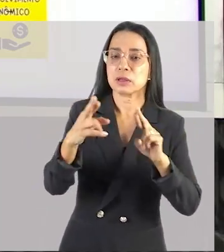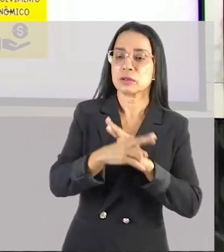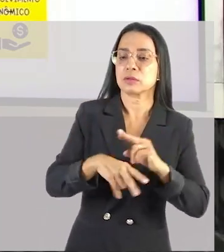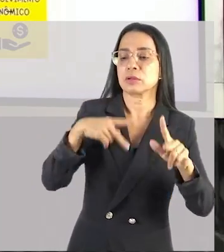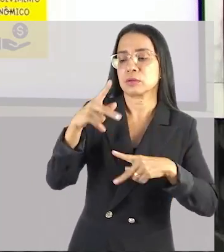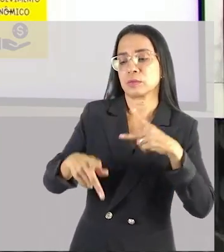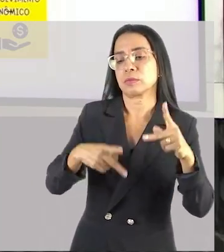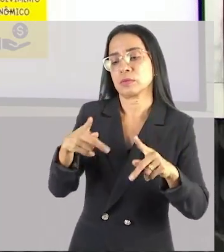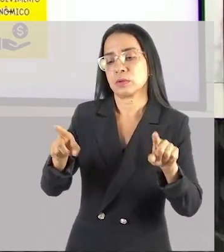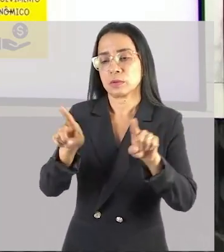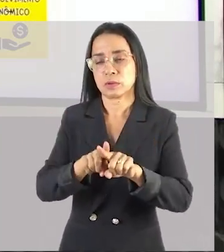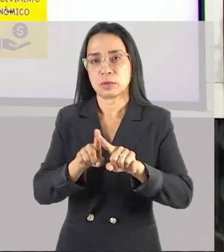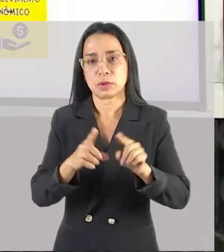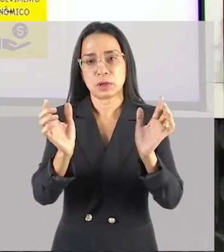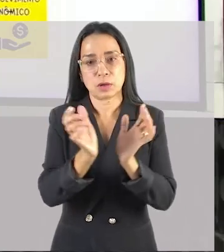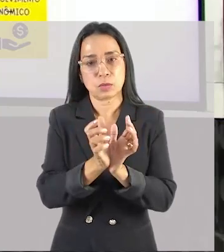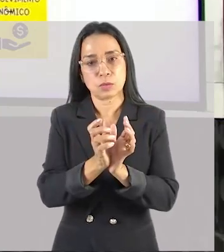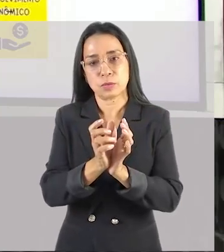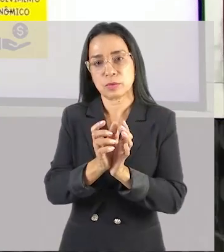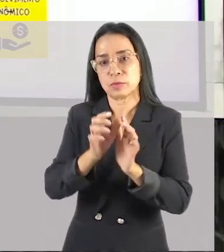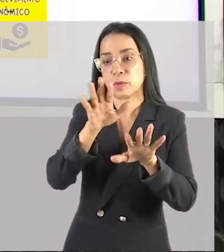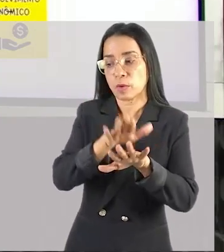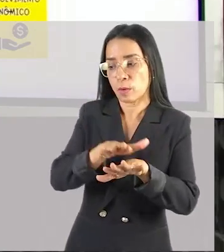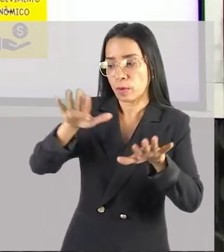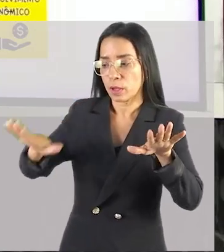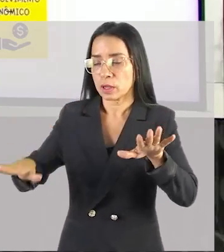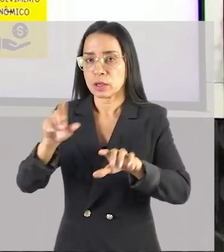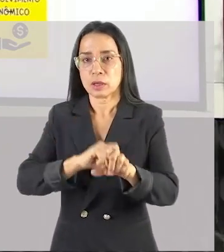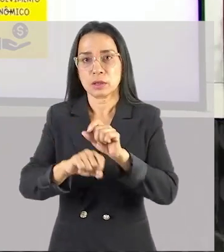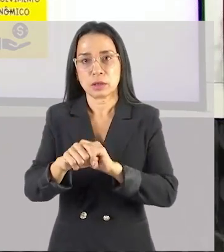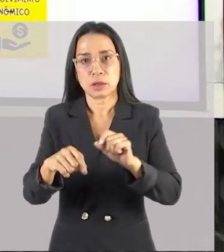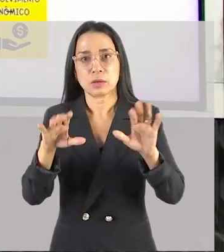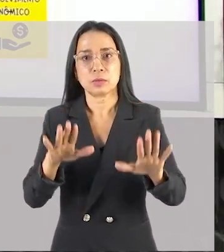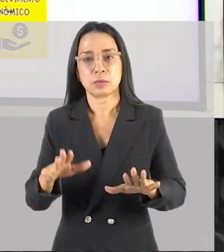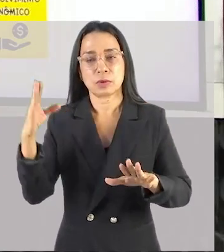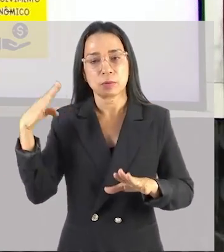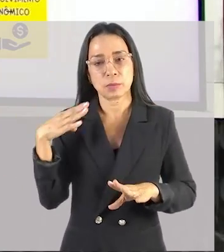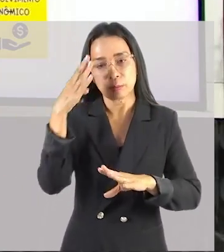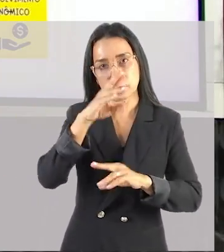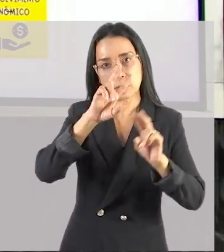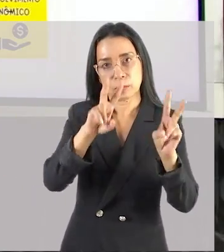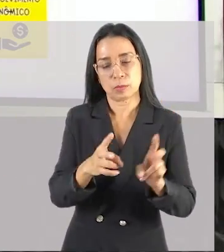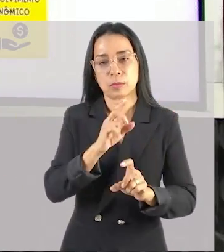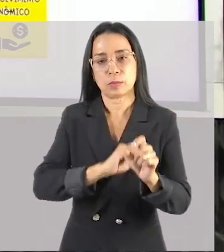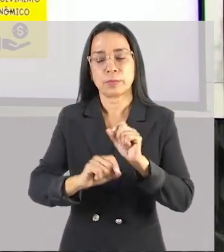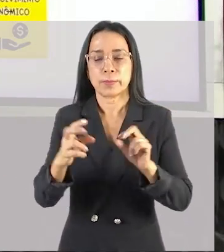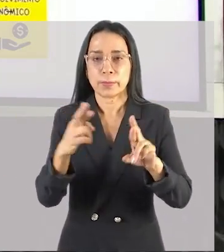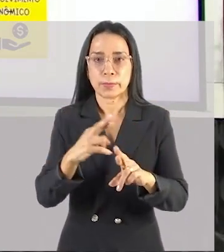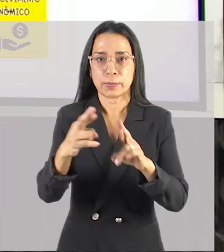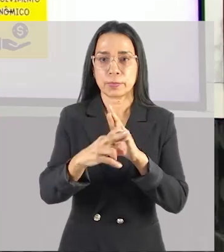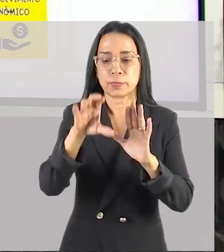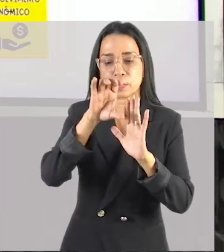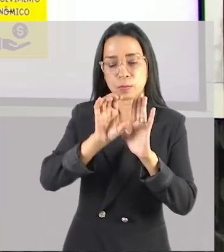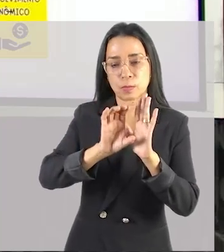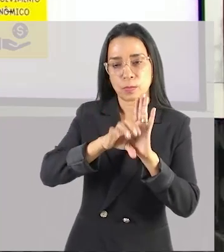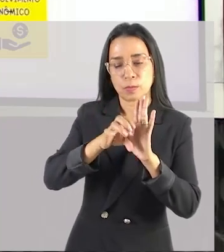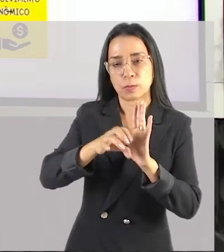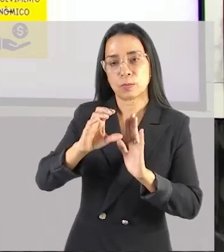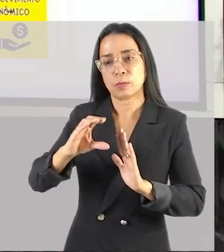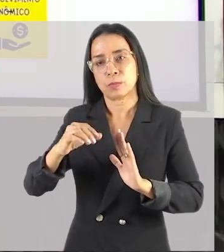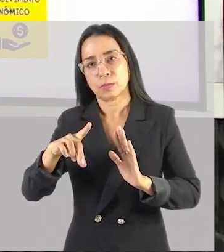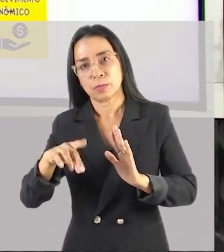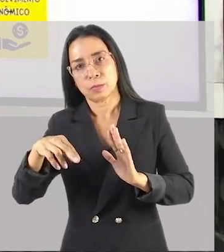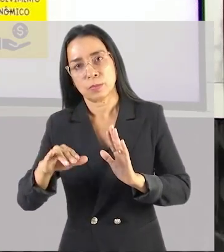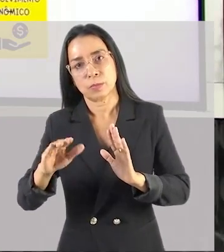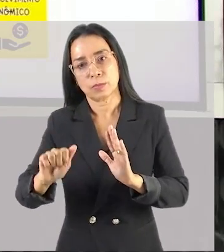relacionado também a grupos que foram marginalizados, mas principalmente temas relacionados também ao conceito de cidadania, é uma